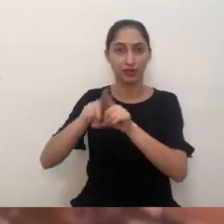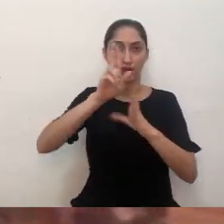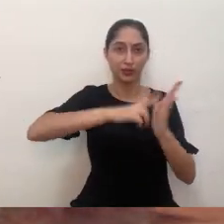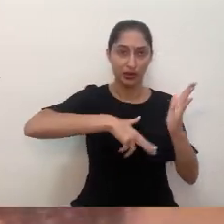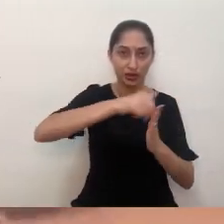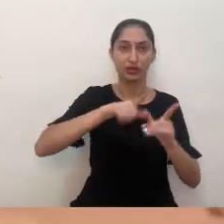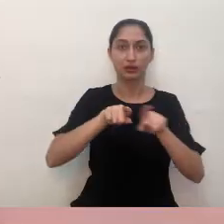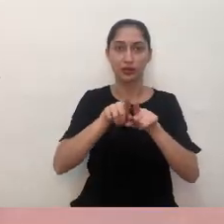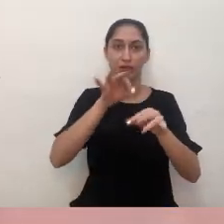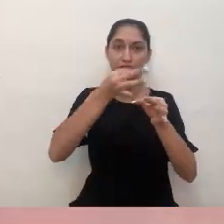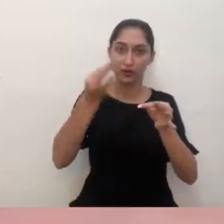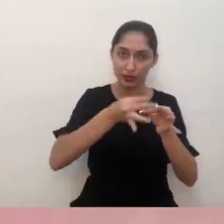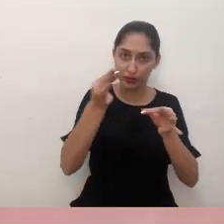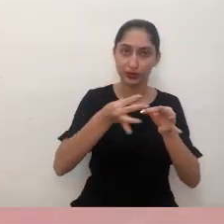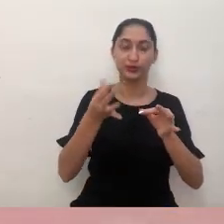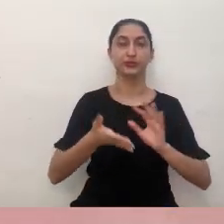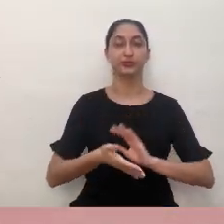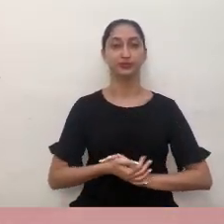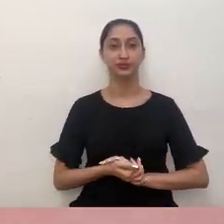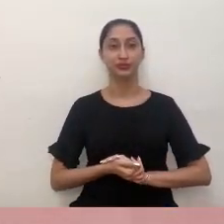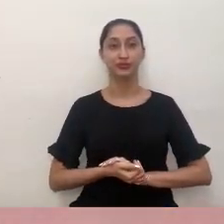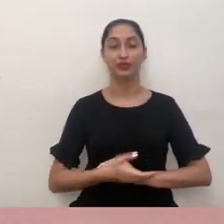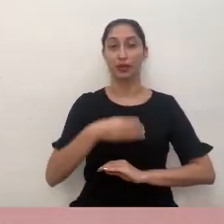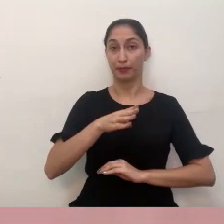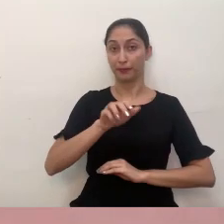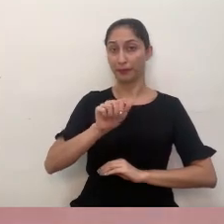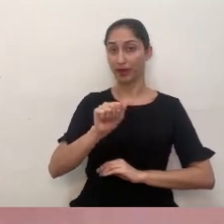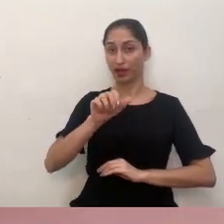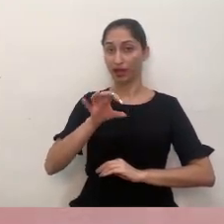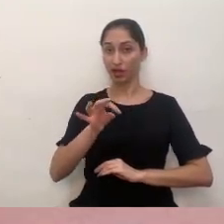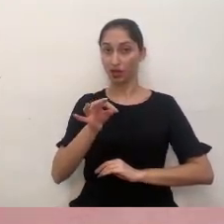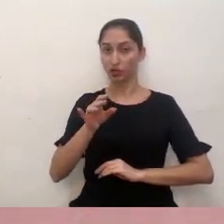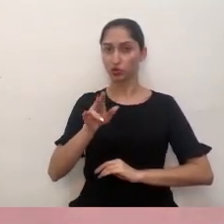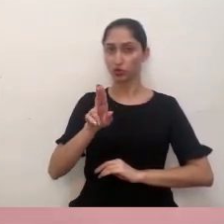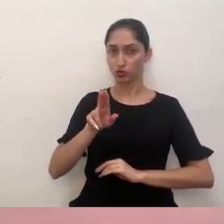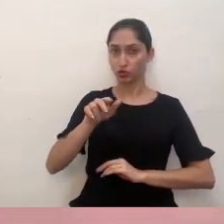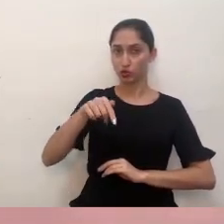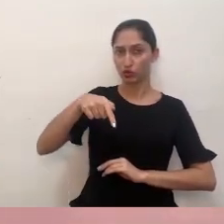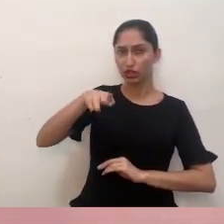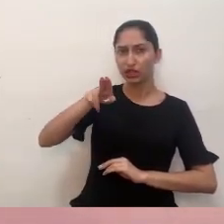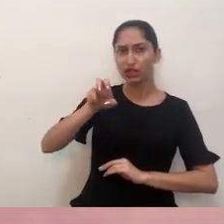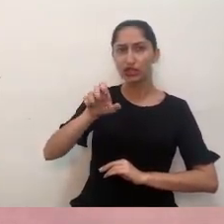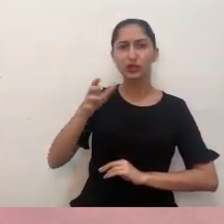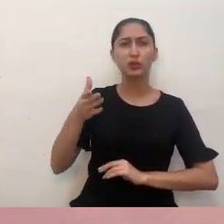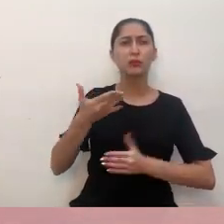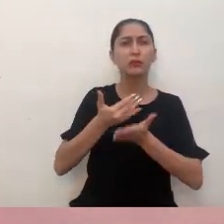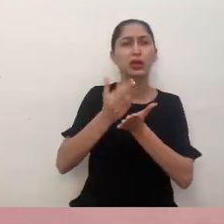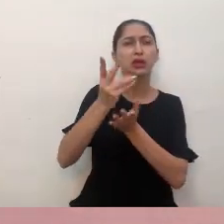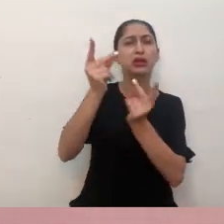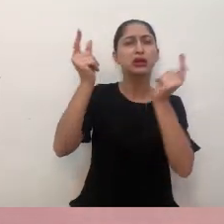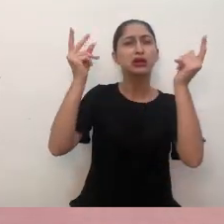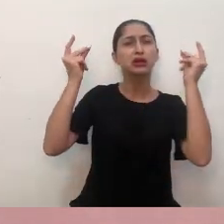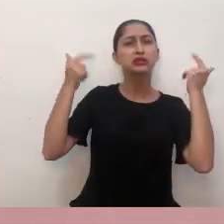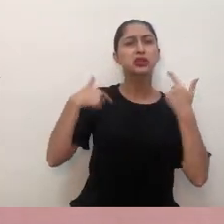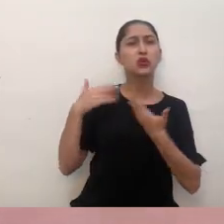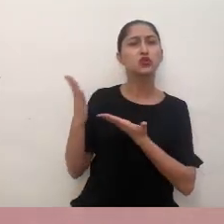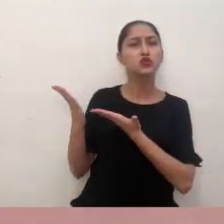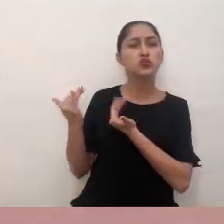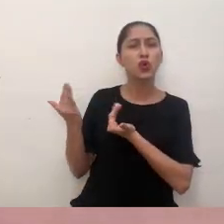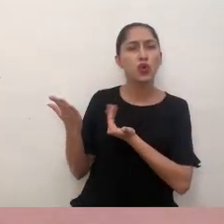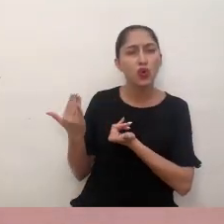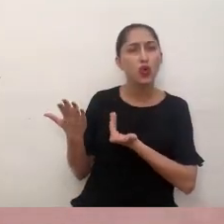sou bordadeira. O batuque começou foi assim, há muitos anos atrás, desde a minha adolescência, que